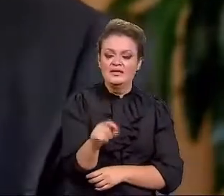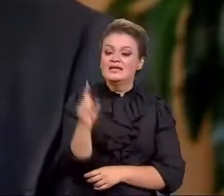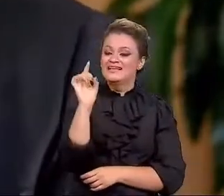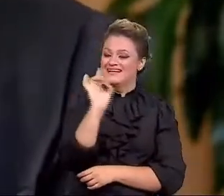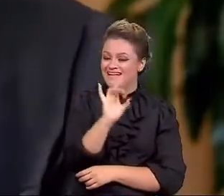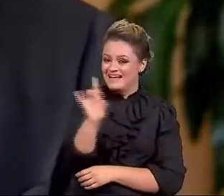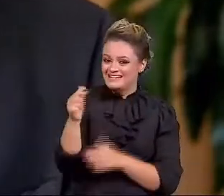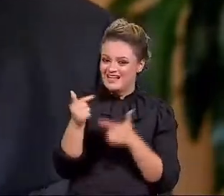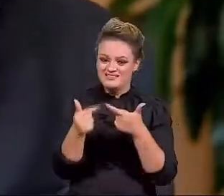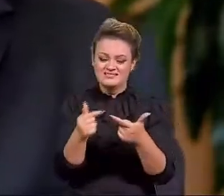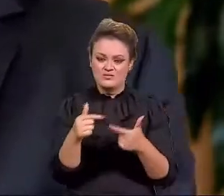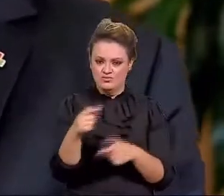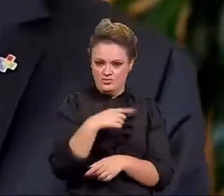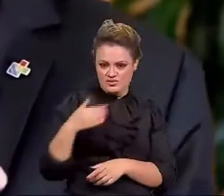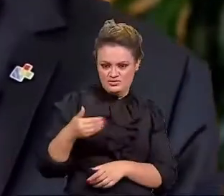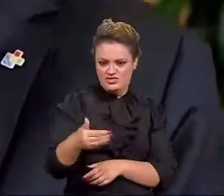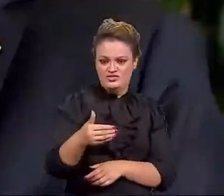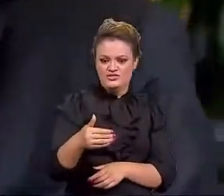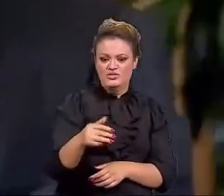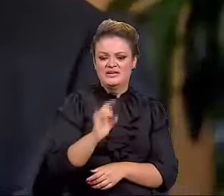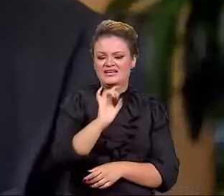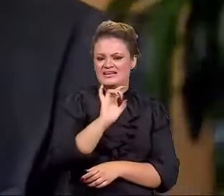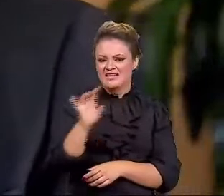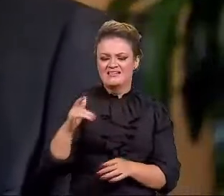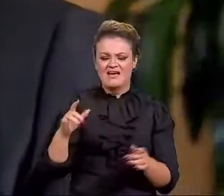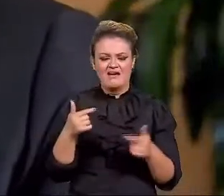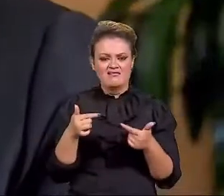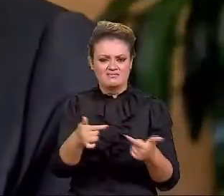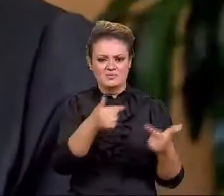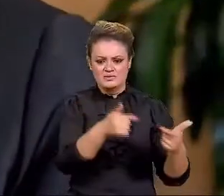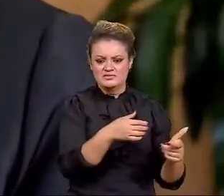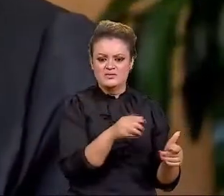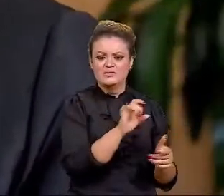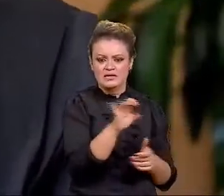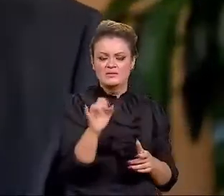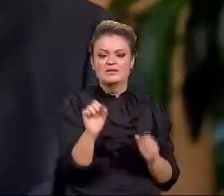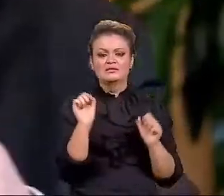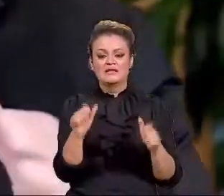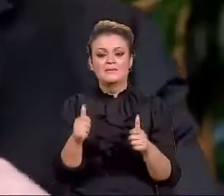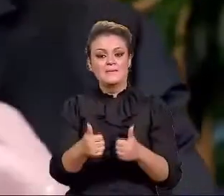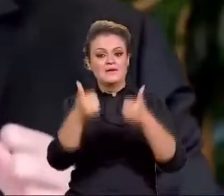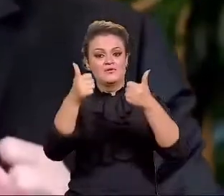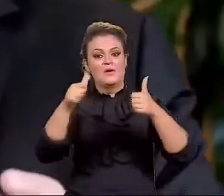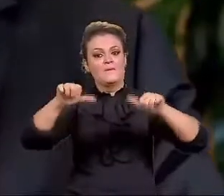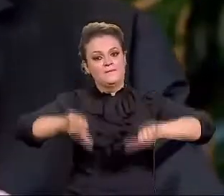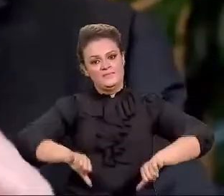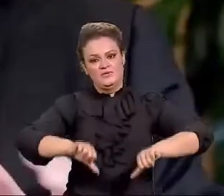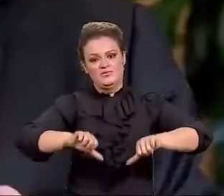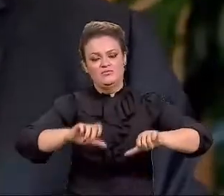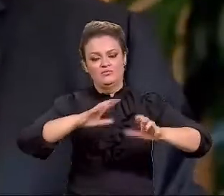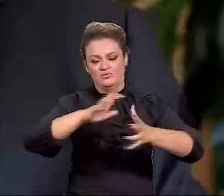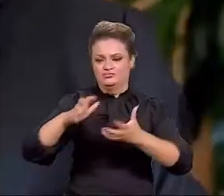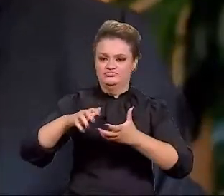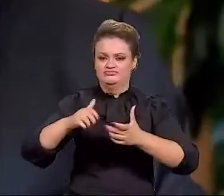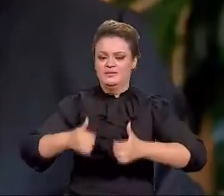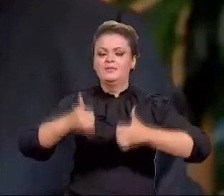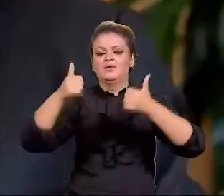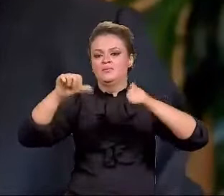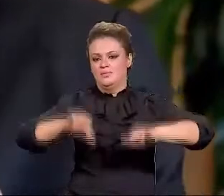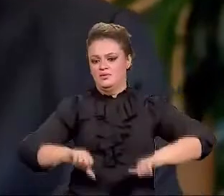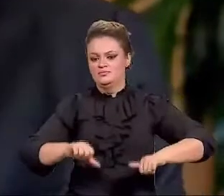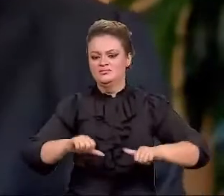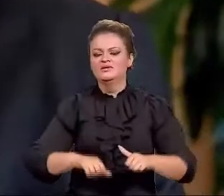cada atitude nossa, ela pode melhorar ou piorar a situação do planeta. De todos. Todo mundo já percebeu que é a mudança de